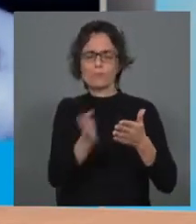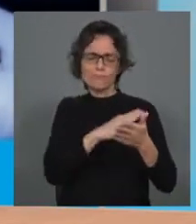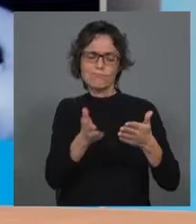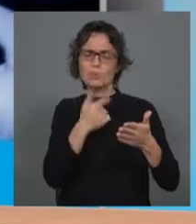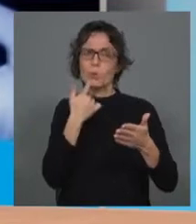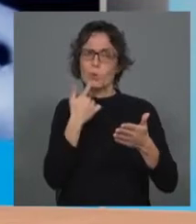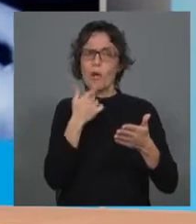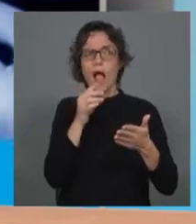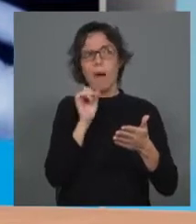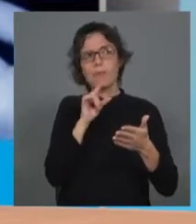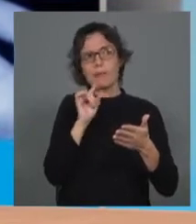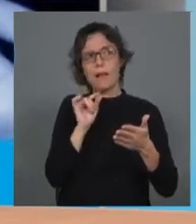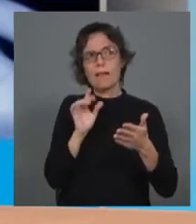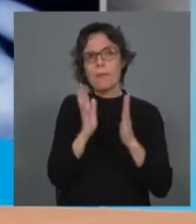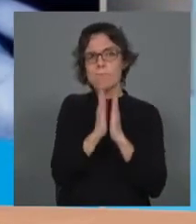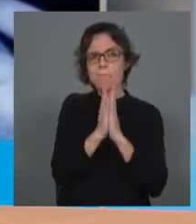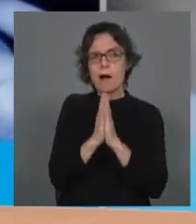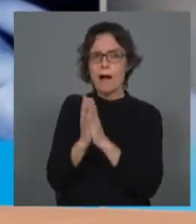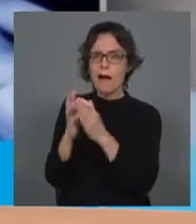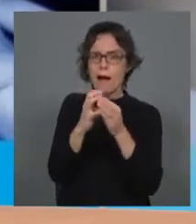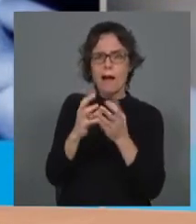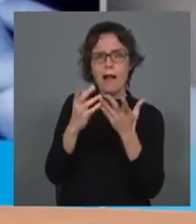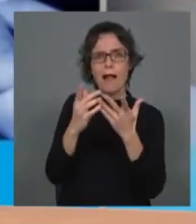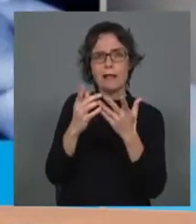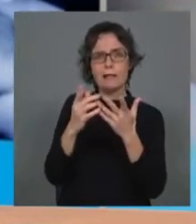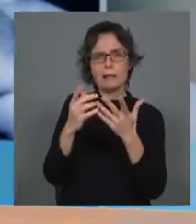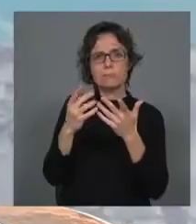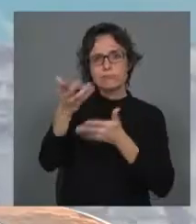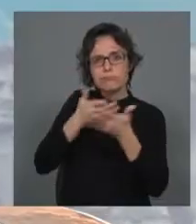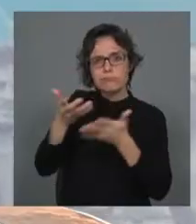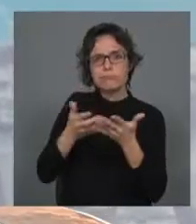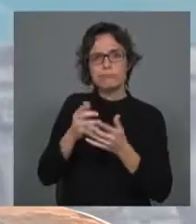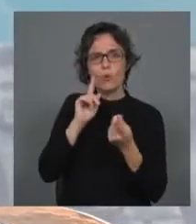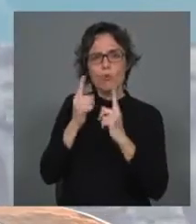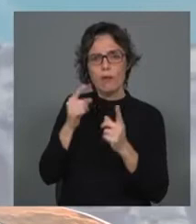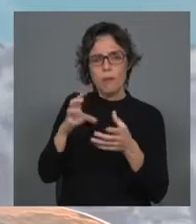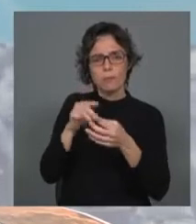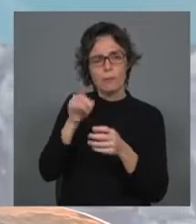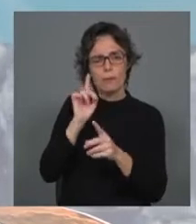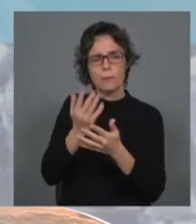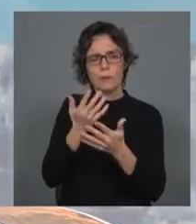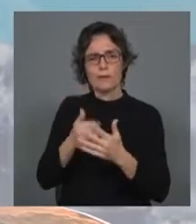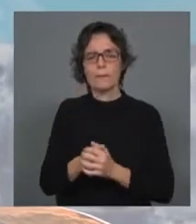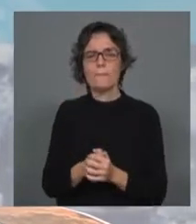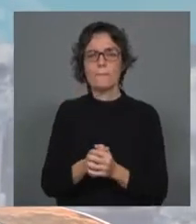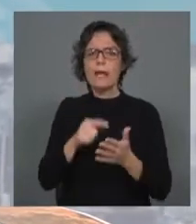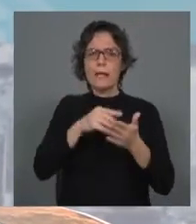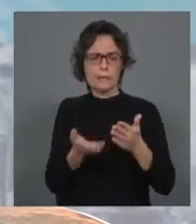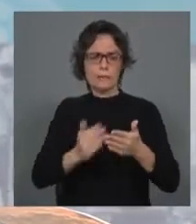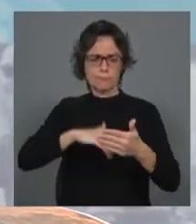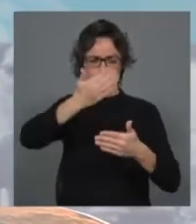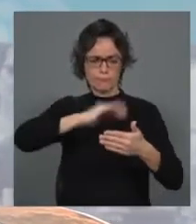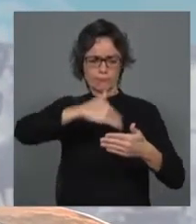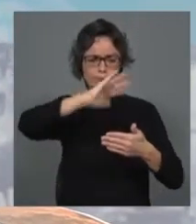convivência, então, entre todas as pessoas. E tudo isso se espelha, de facto, em cada mês, onde se